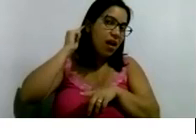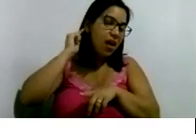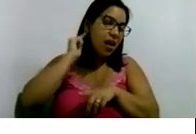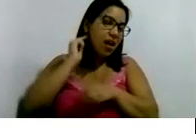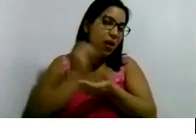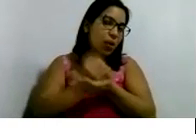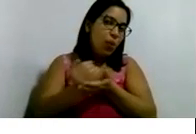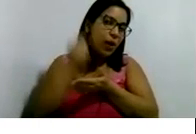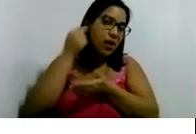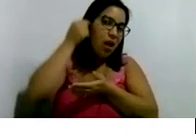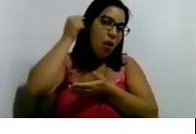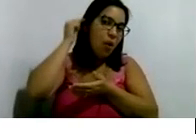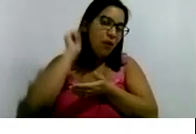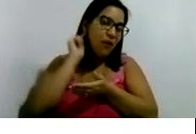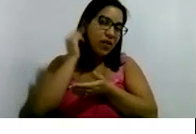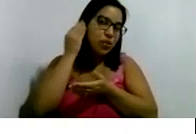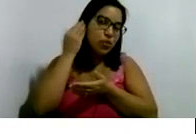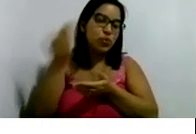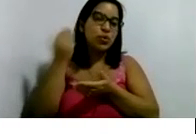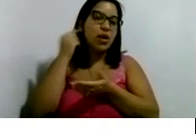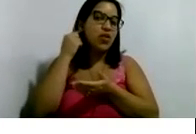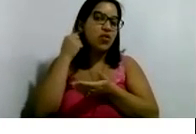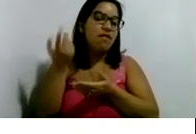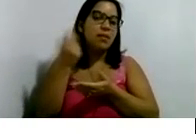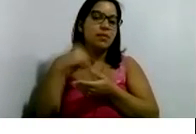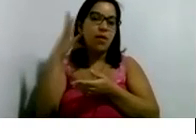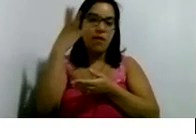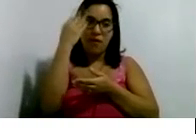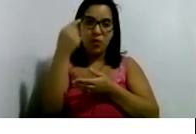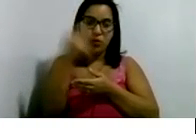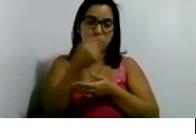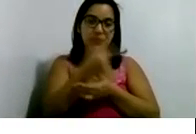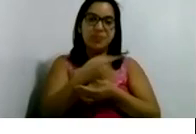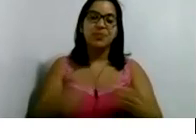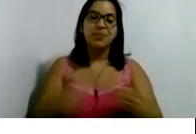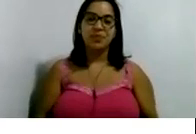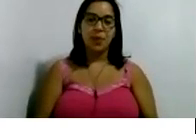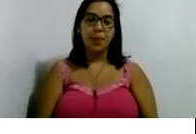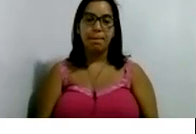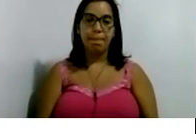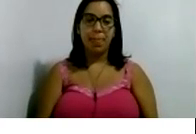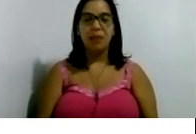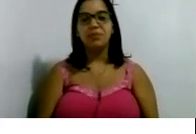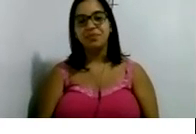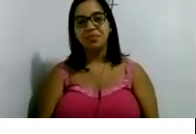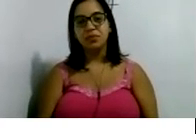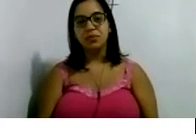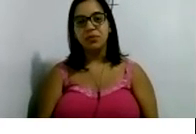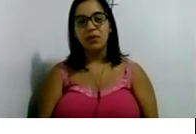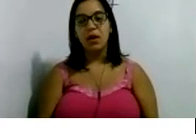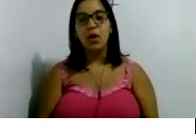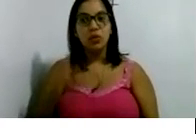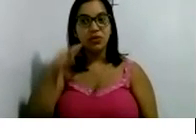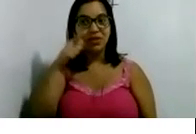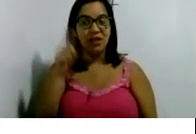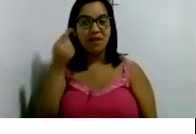da orelha externa. Então, aqui a gente tem uma imagem também de ultrassom que a gente consegue ver direitinho os